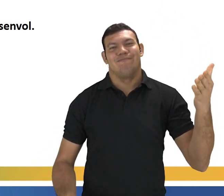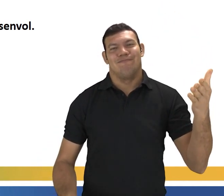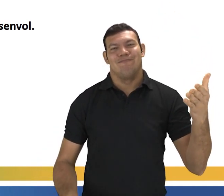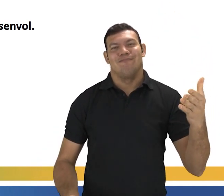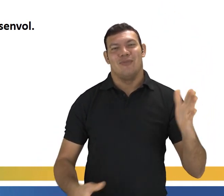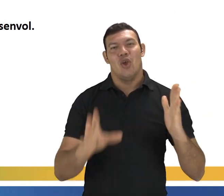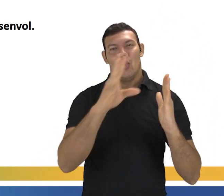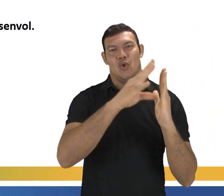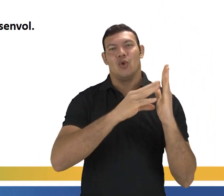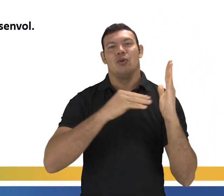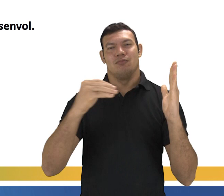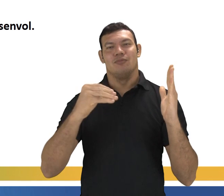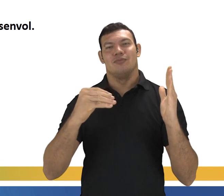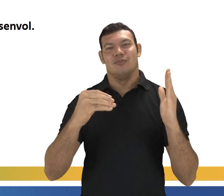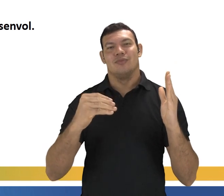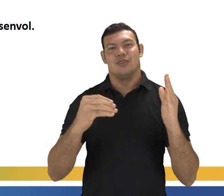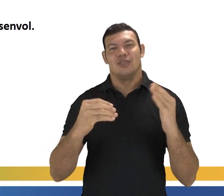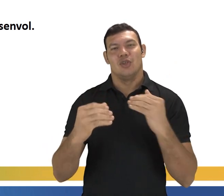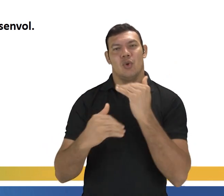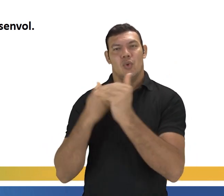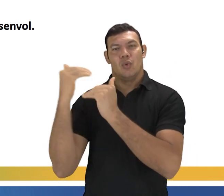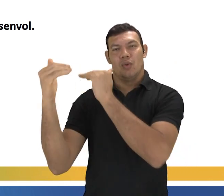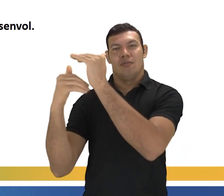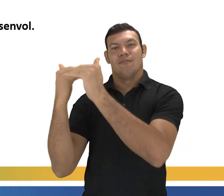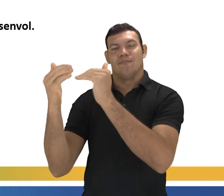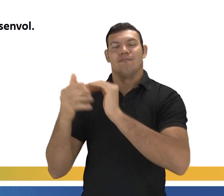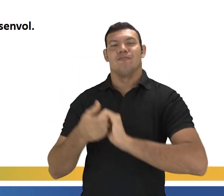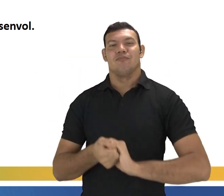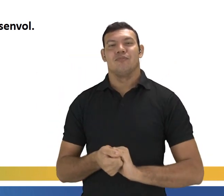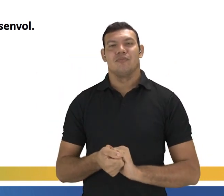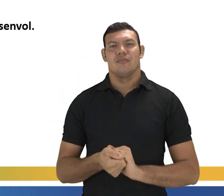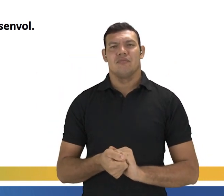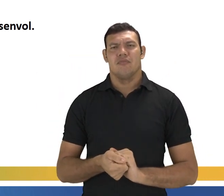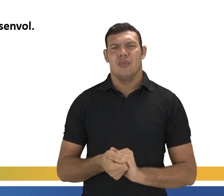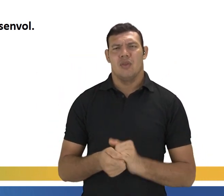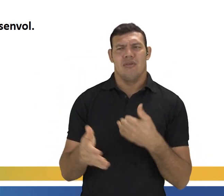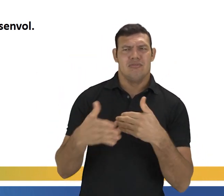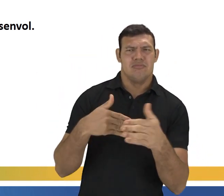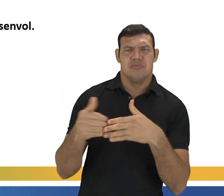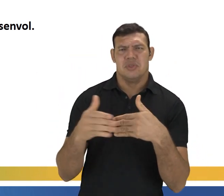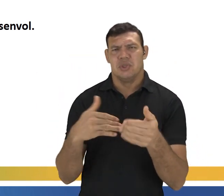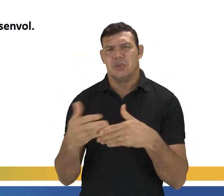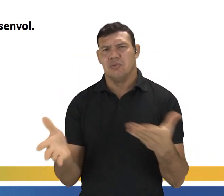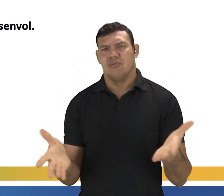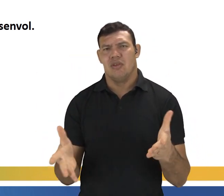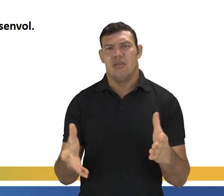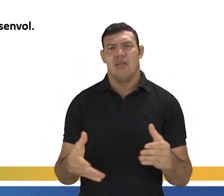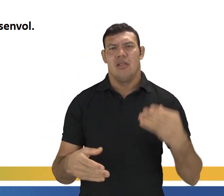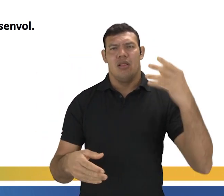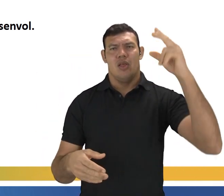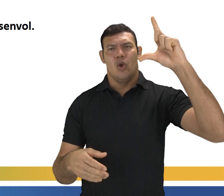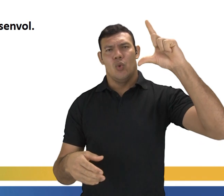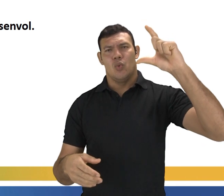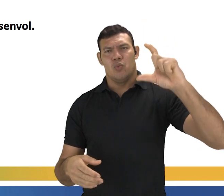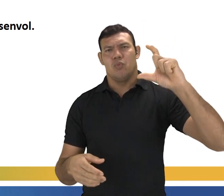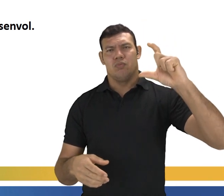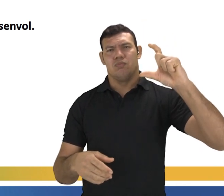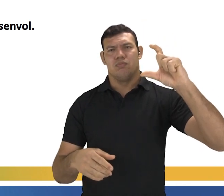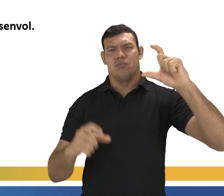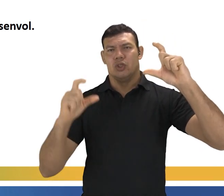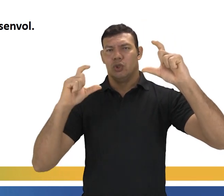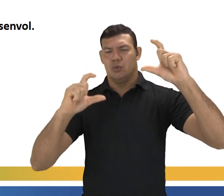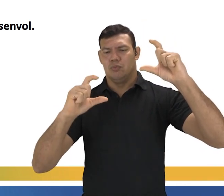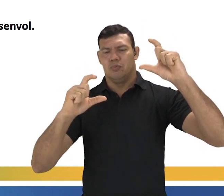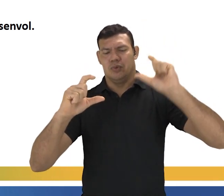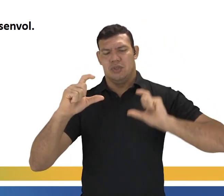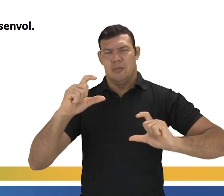de parágrafo de desenvolvimento para você. Qualquer parágrafo de desenvolvimento que você escrever precisa ter esses 3